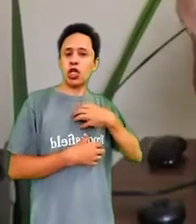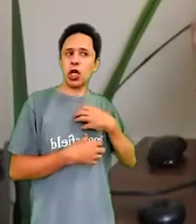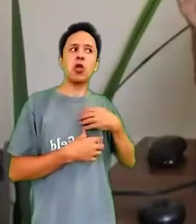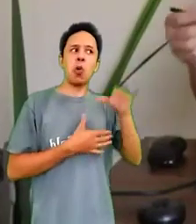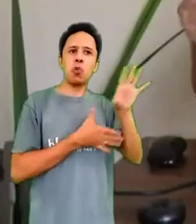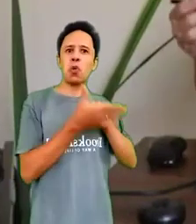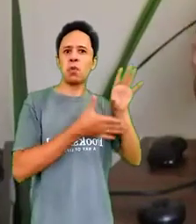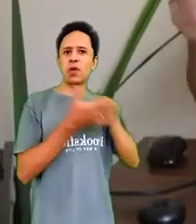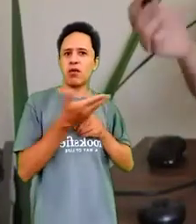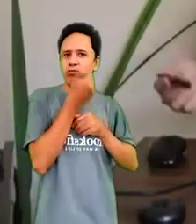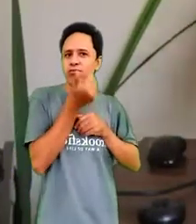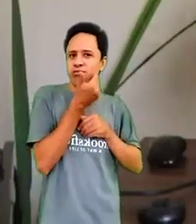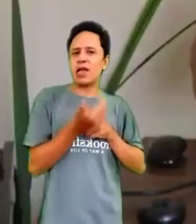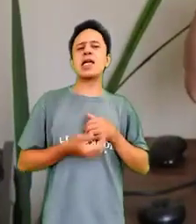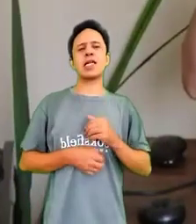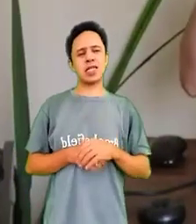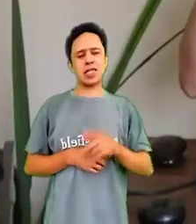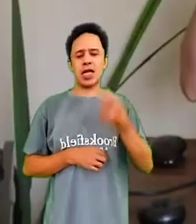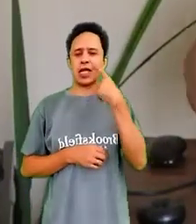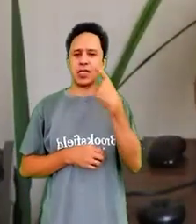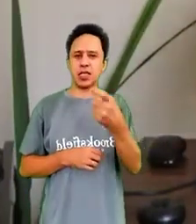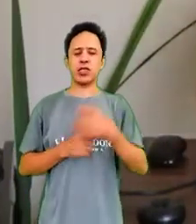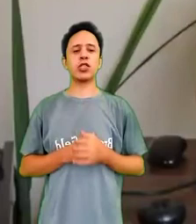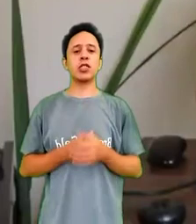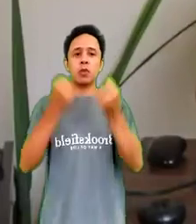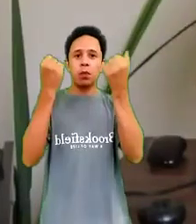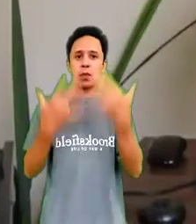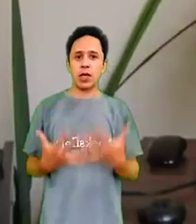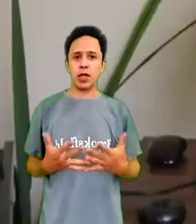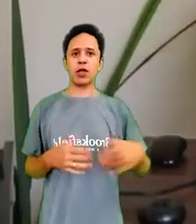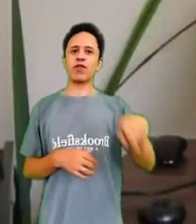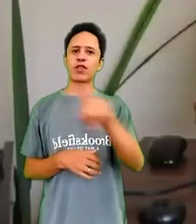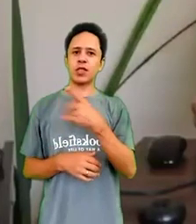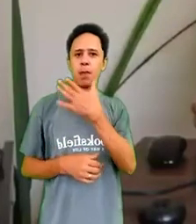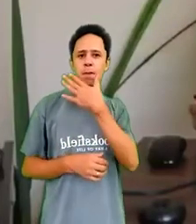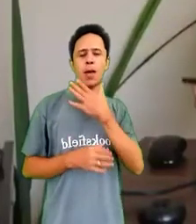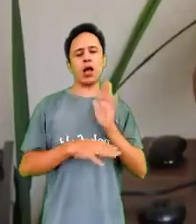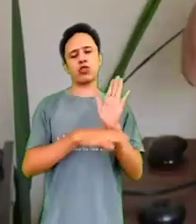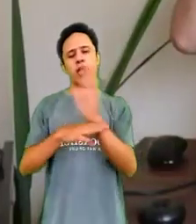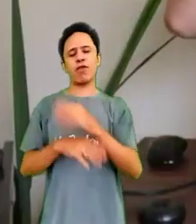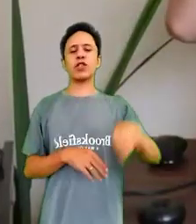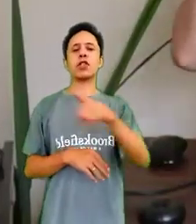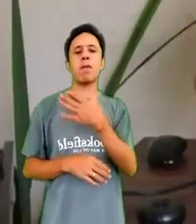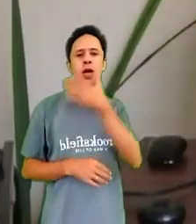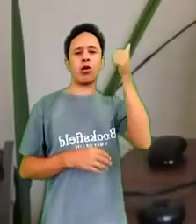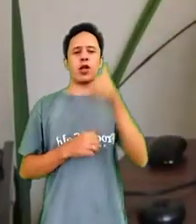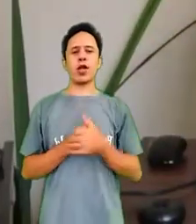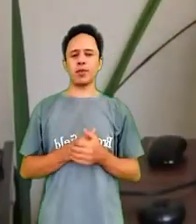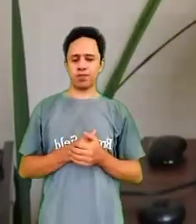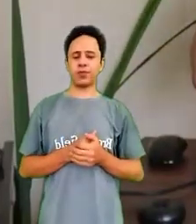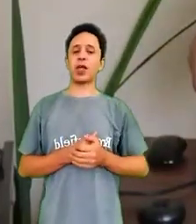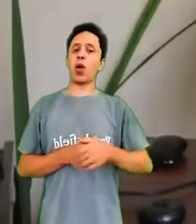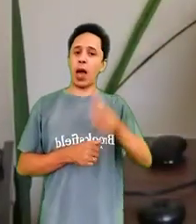assim, eu peguei esse formato um pouco dela porque eu achei interessante, mas sempre explicando para poder ajudar vocês a melhorar. Então, não deixem